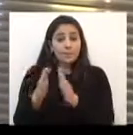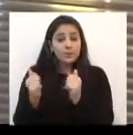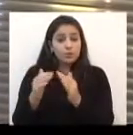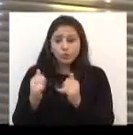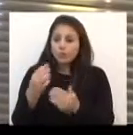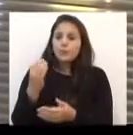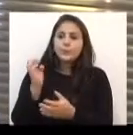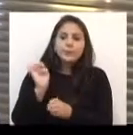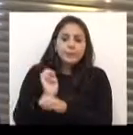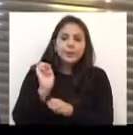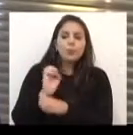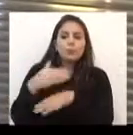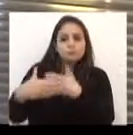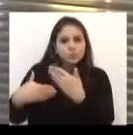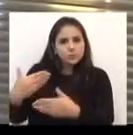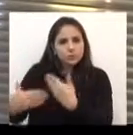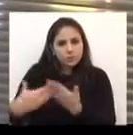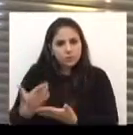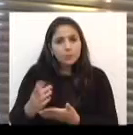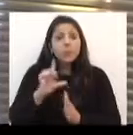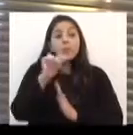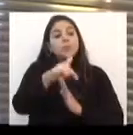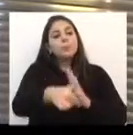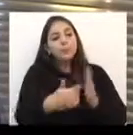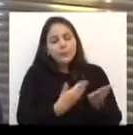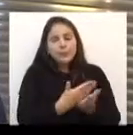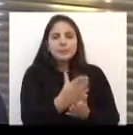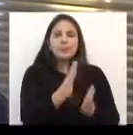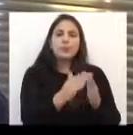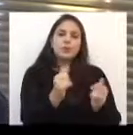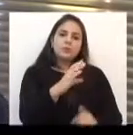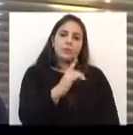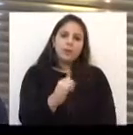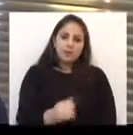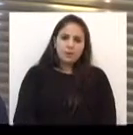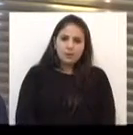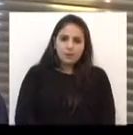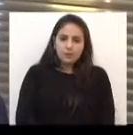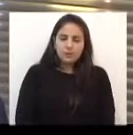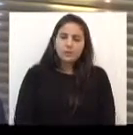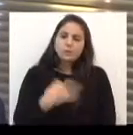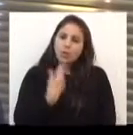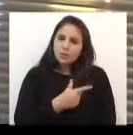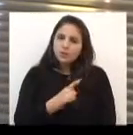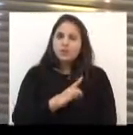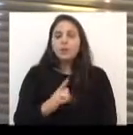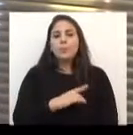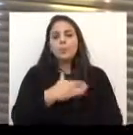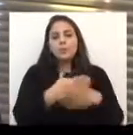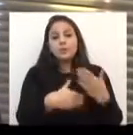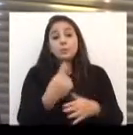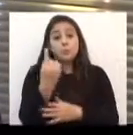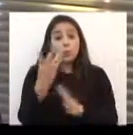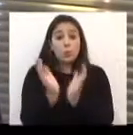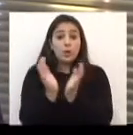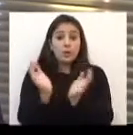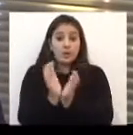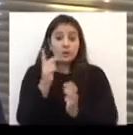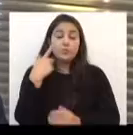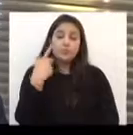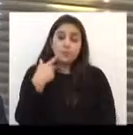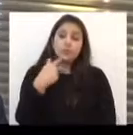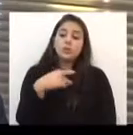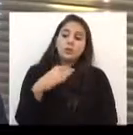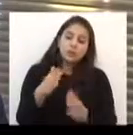de Vereadores para dar o passo seguinte numa CPI. Nós temos aqui o procedimento de outros colegas vereadores que